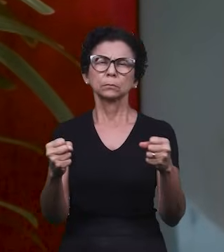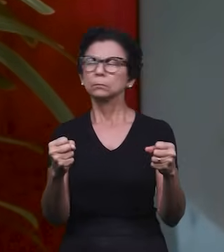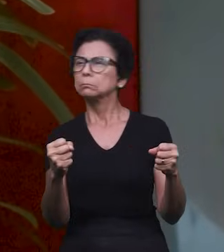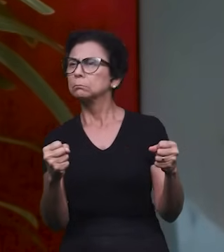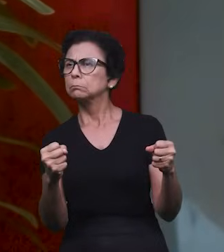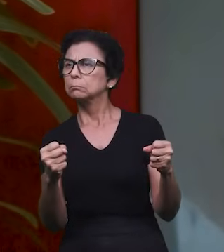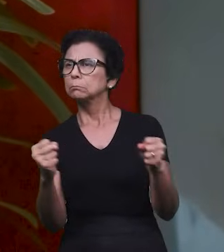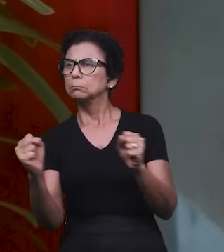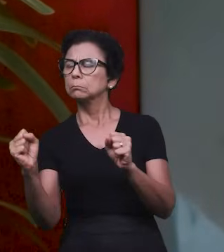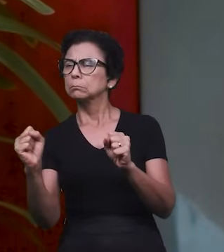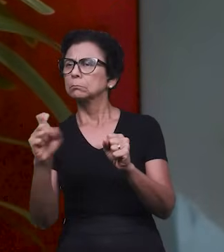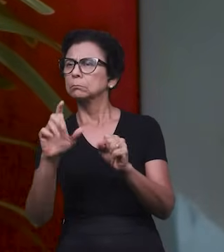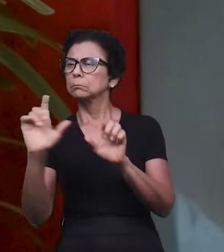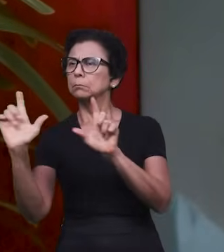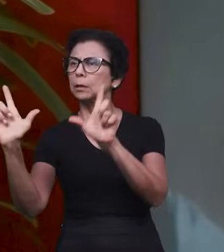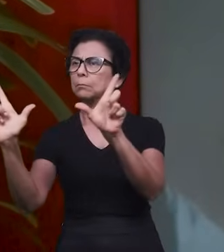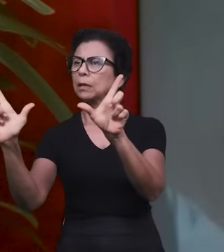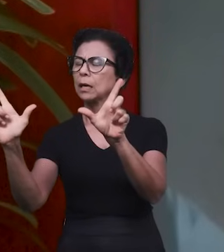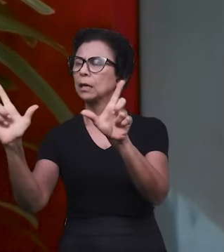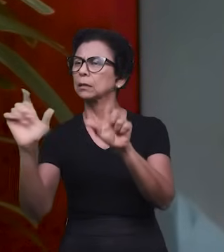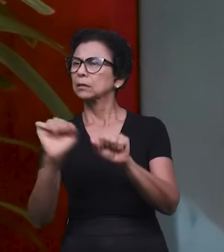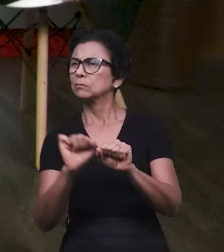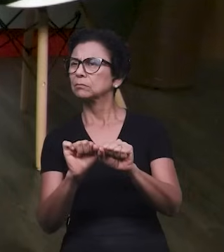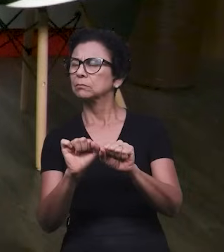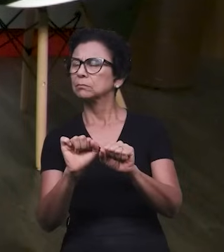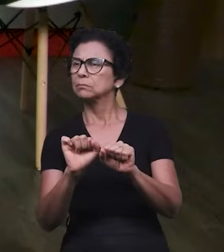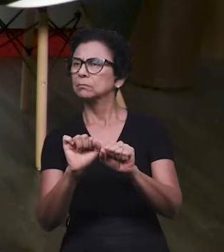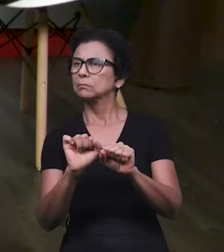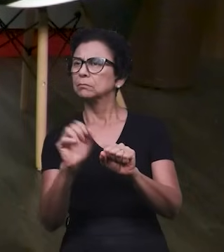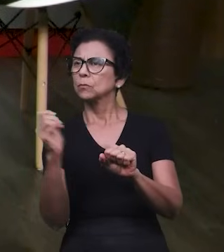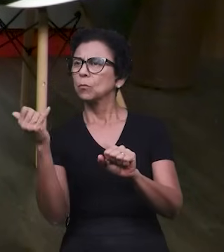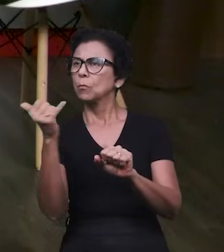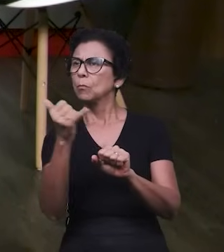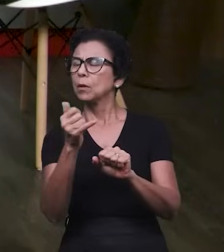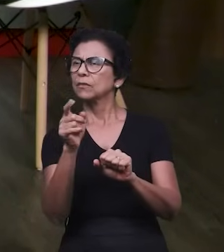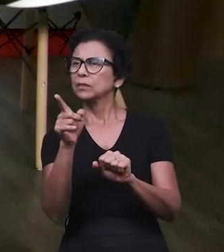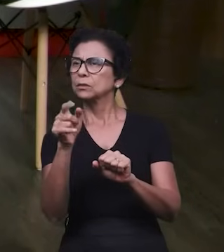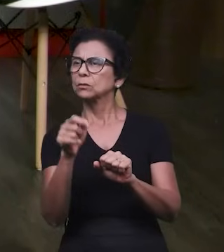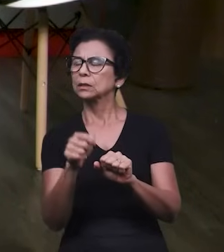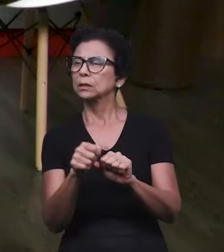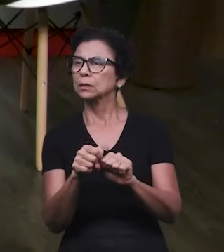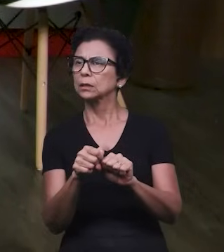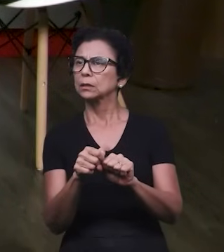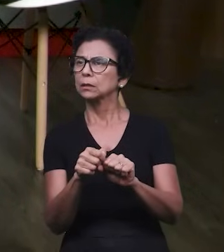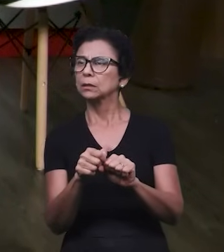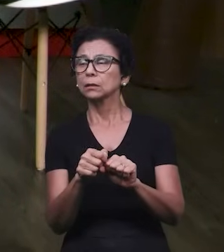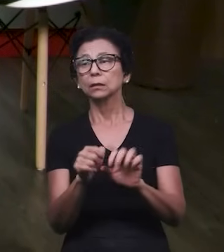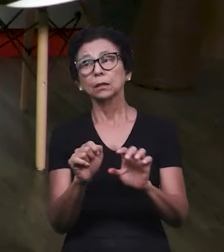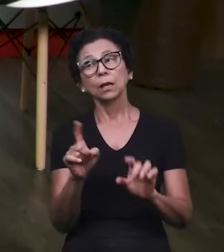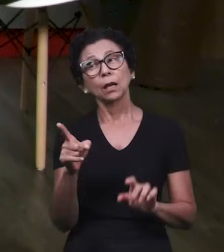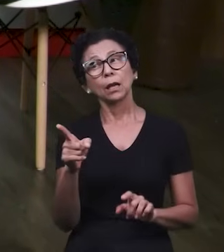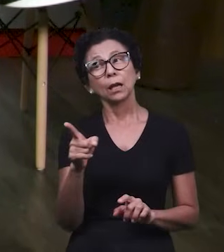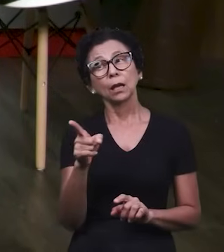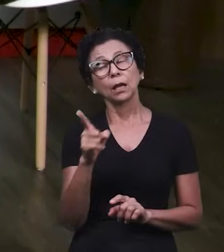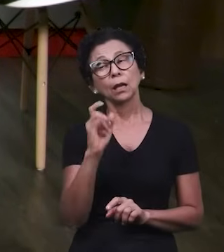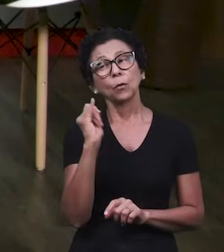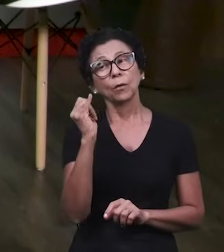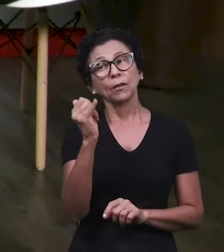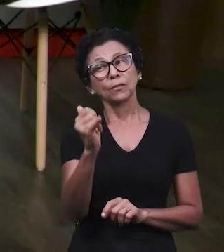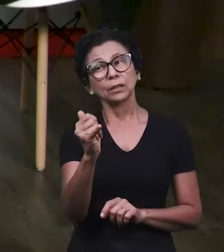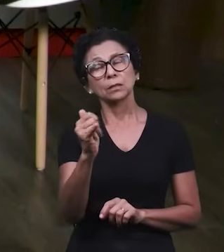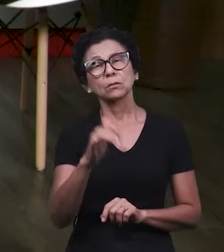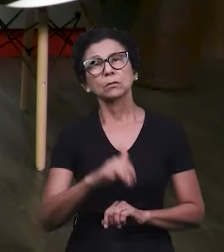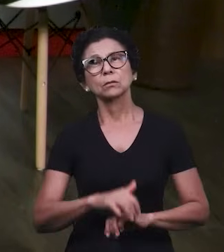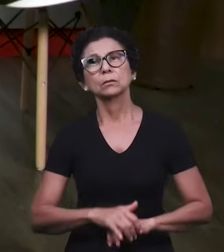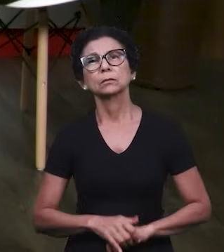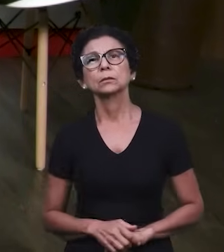trânsito, aquela placa de trânsito sinal. Ela tem uma informação para você. É um sinal, tanto que a gente fala um sinal de trânsito ou uma placa de